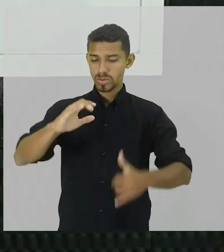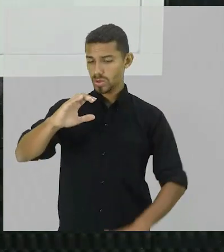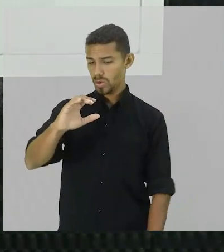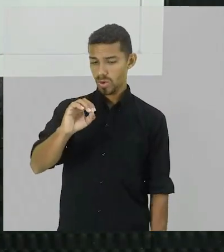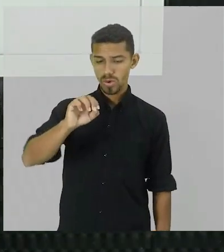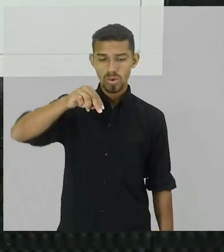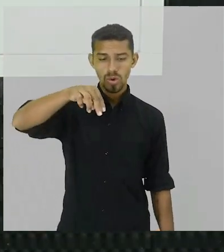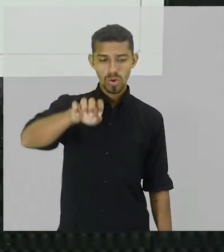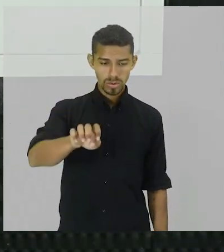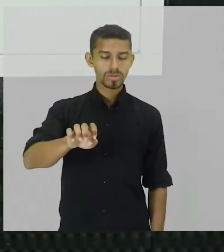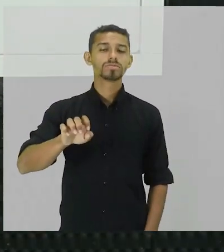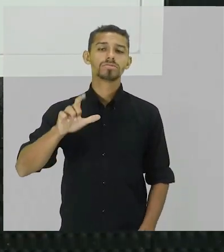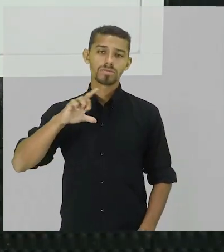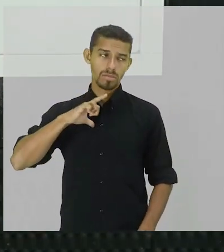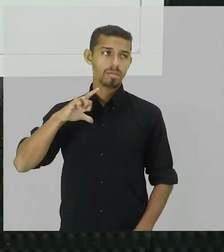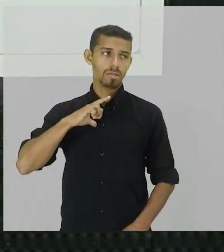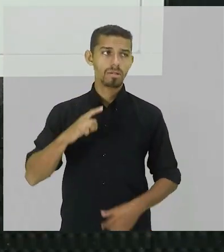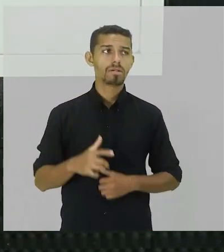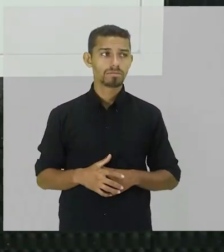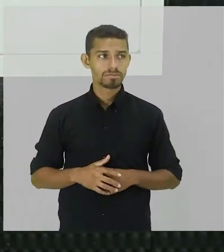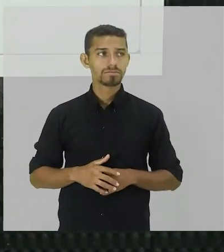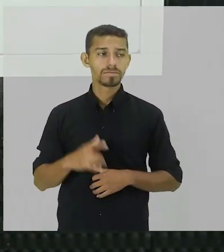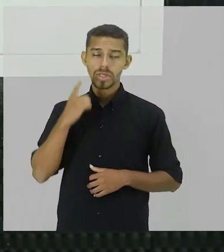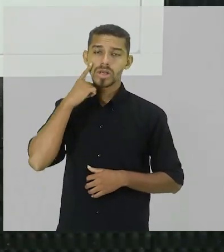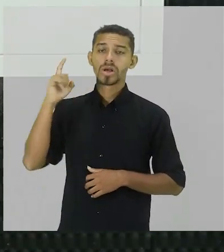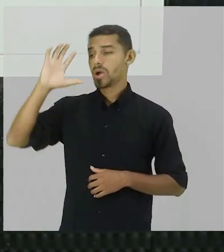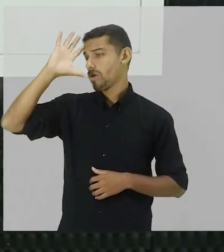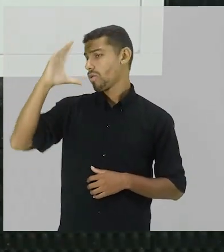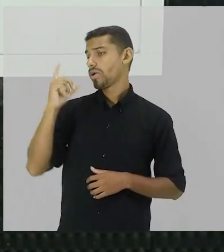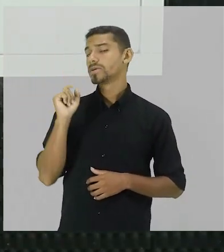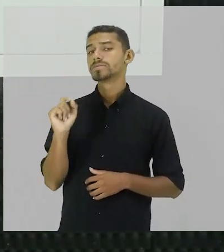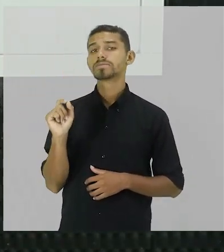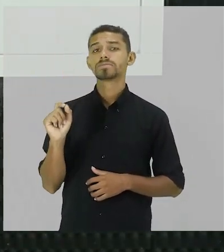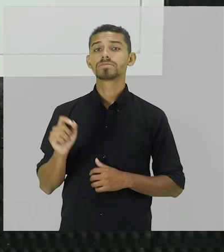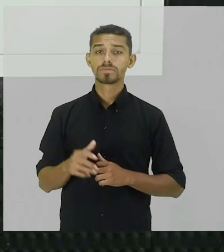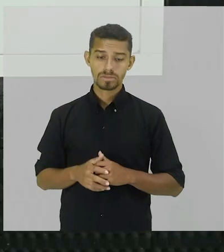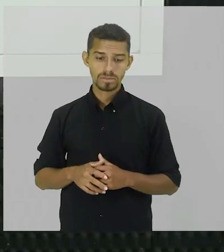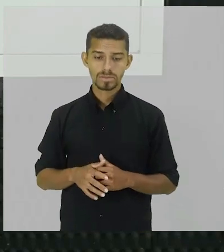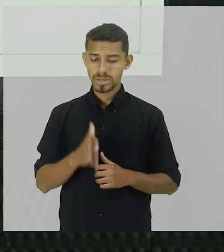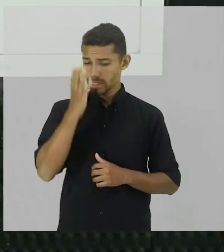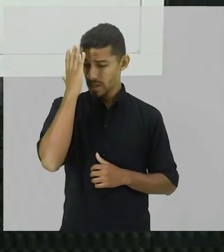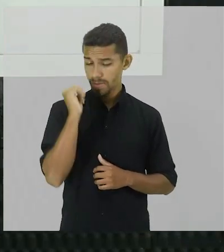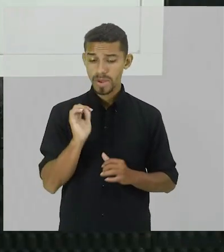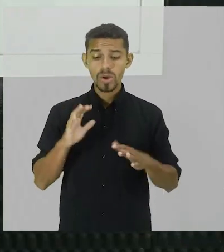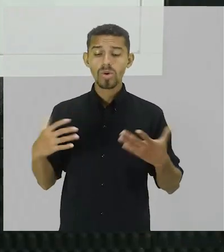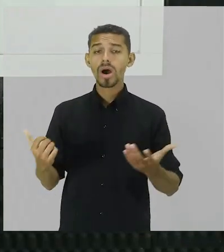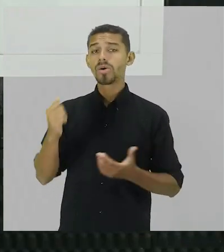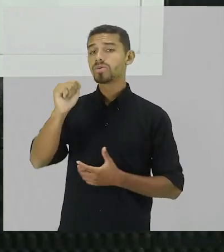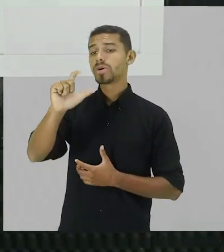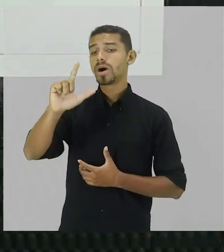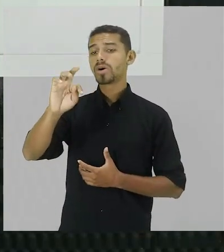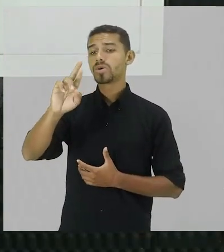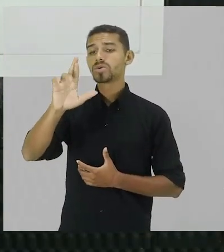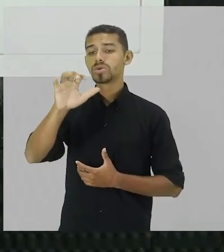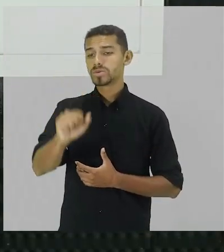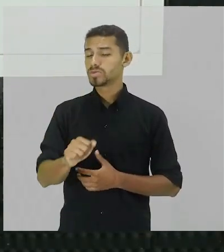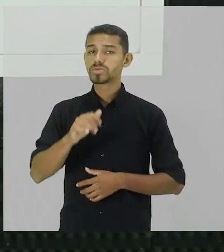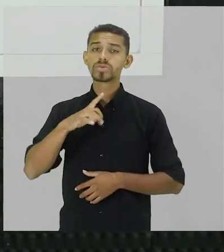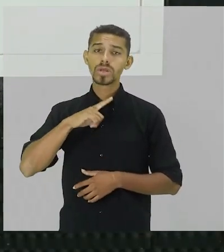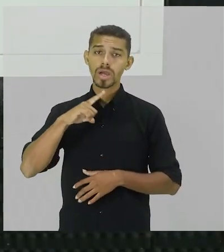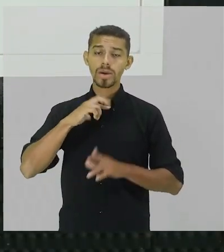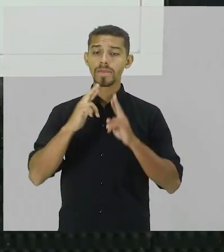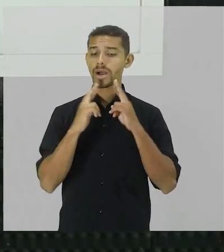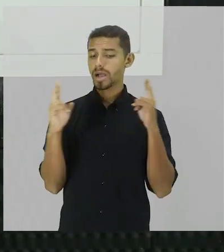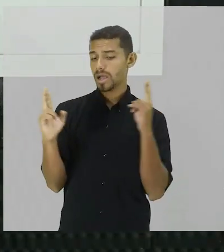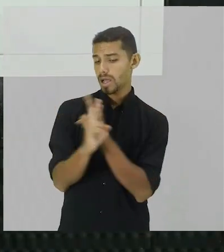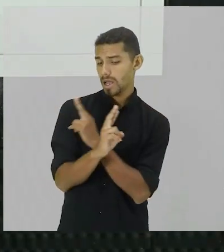cone, tá? Então, o que acontece? Ele quer saber essa altura. Existe uma relação importante